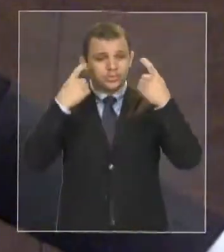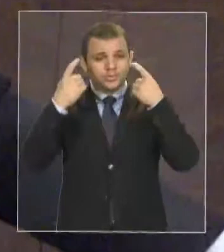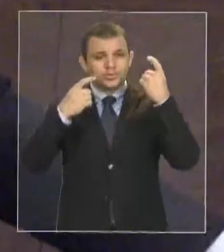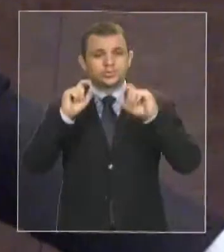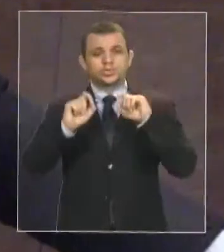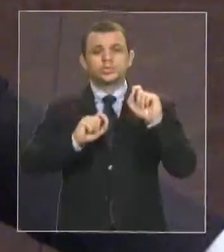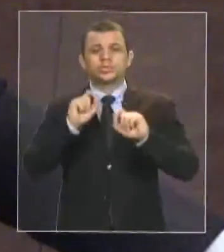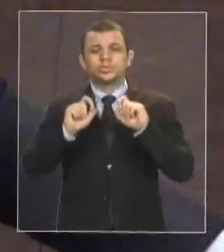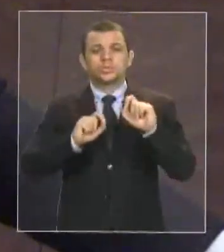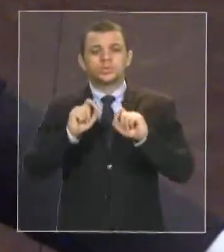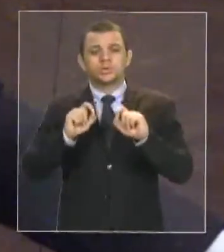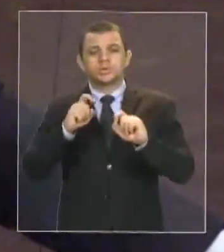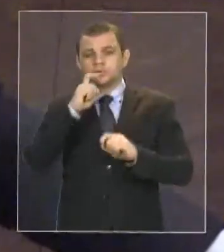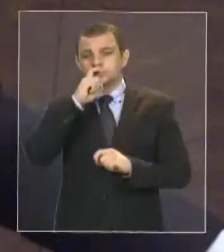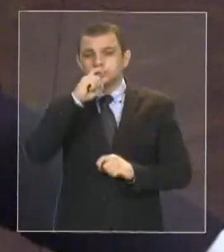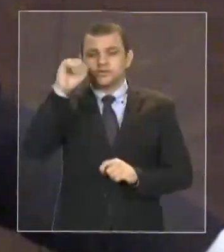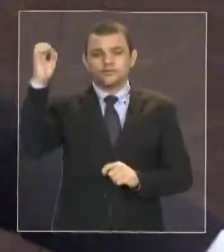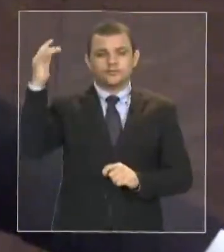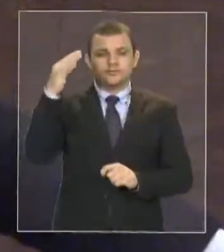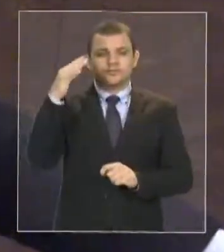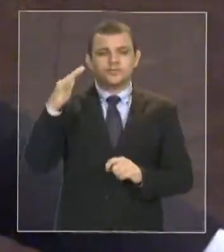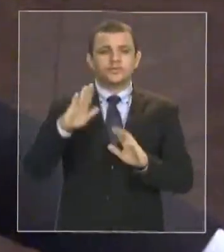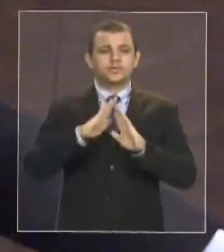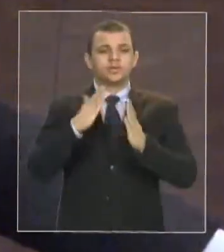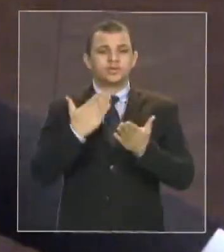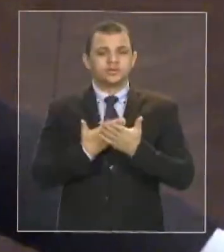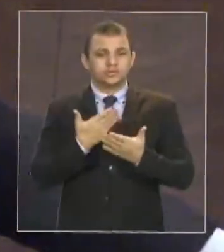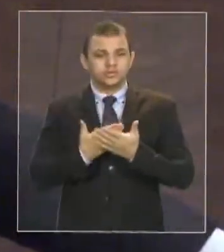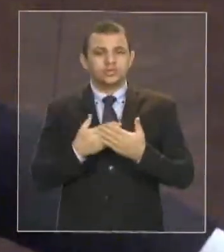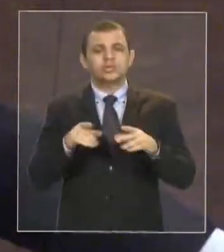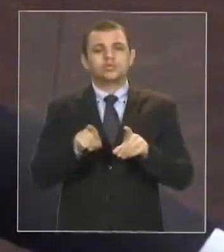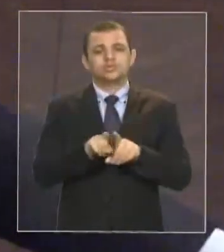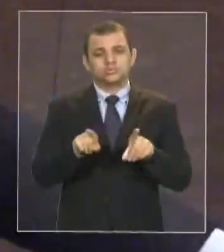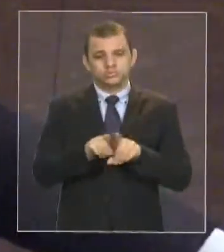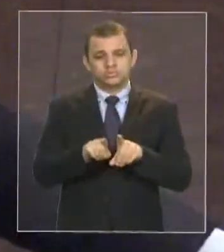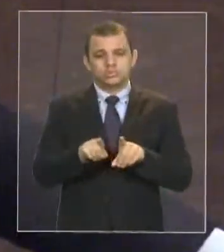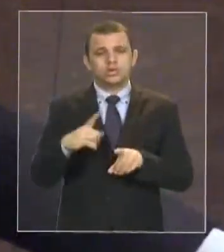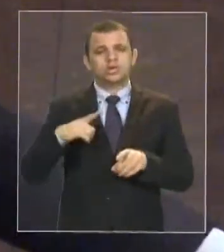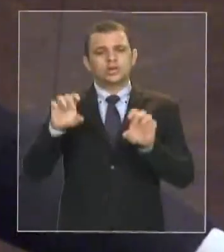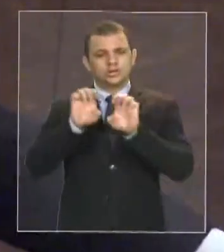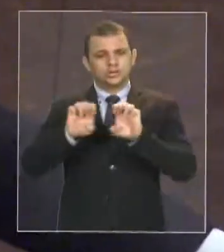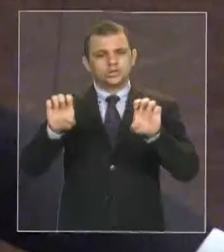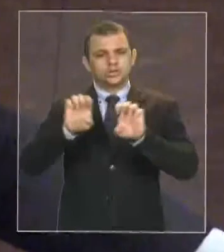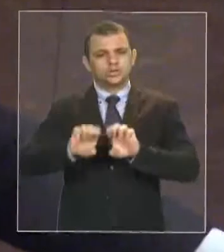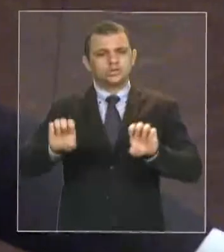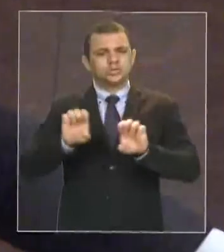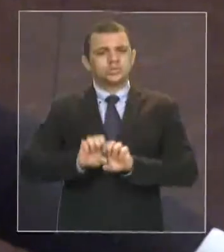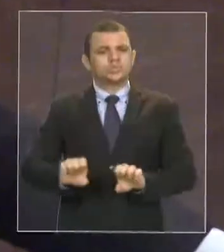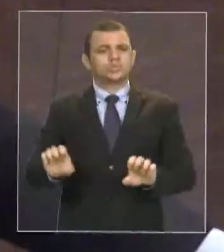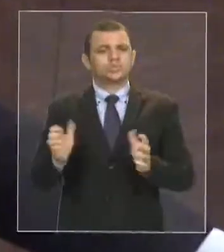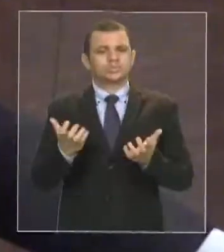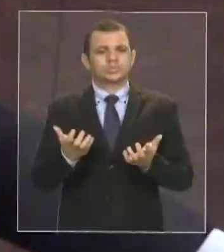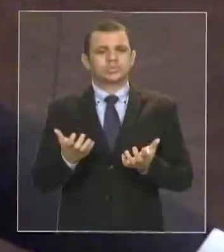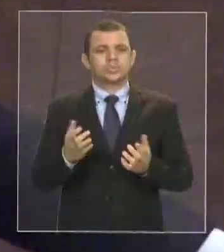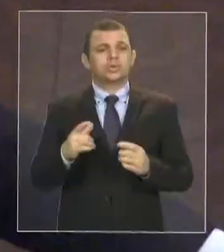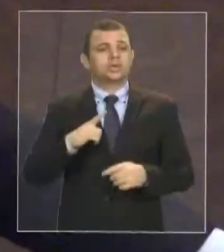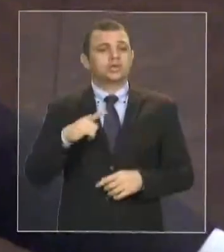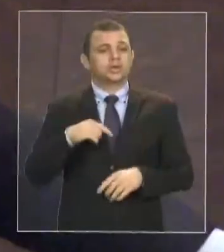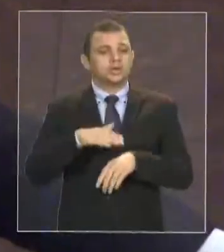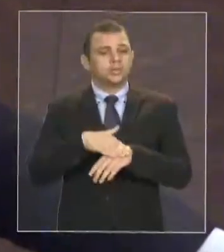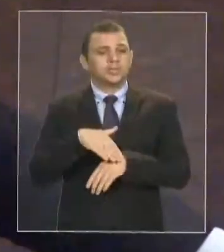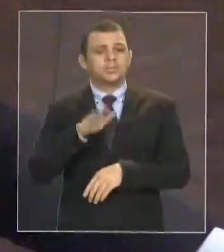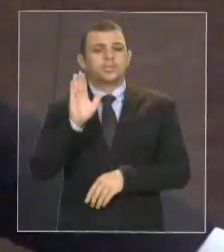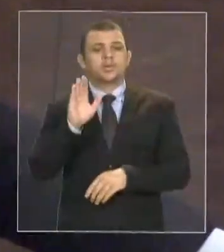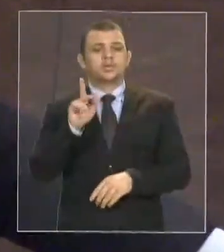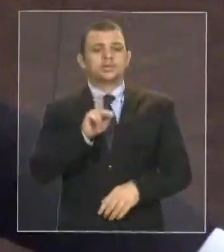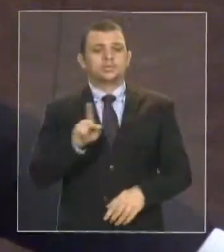dos colégios, com toda essa estrutura física, nós temos aí mais professores